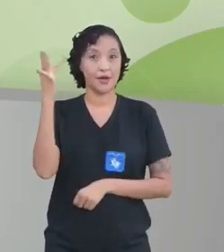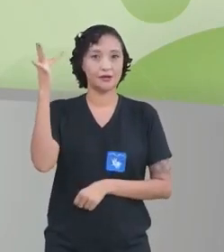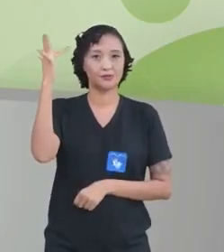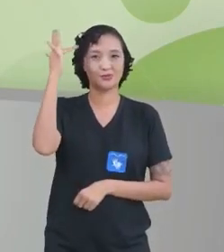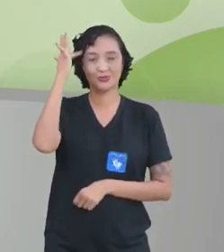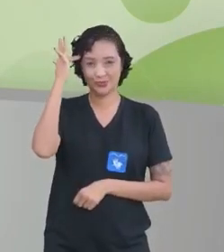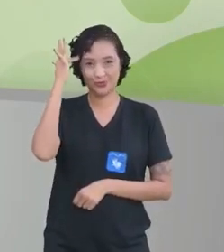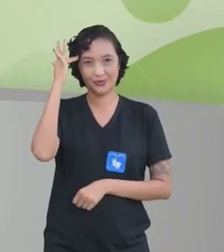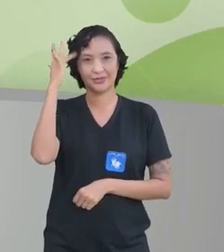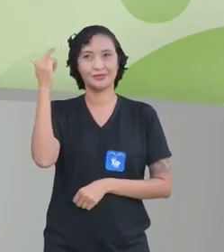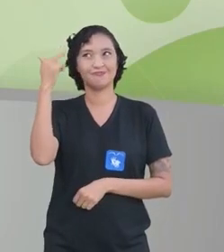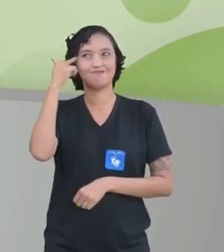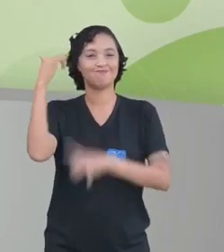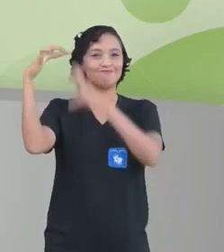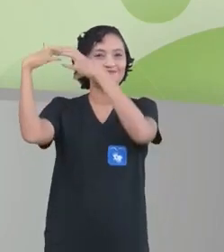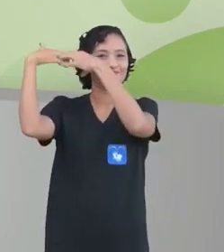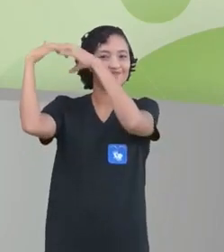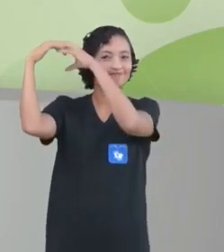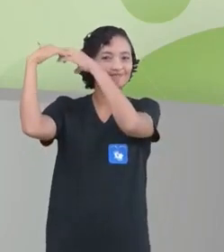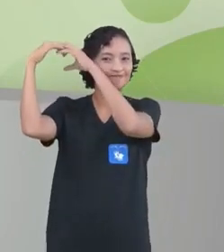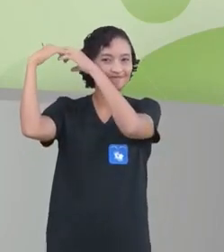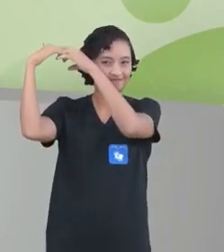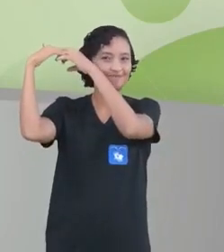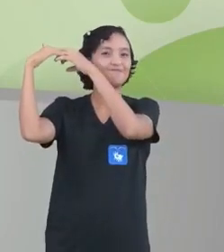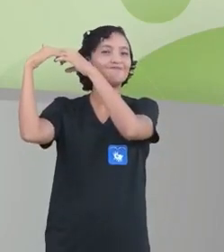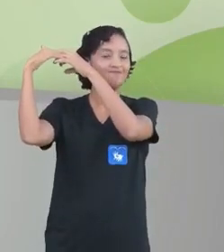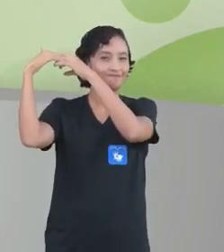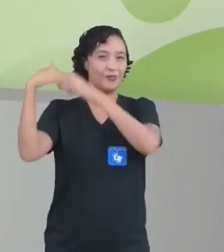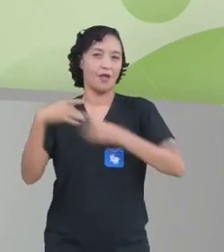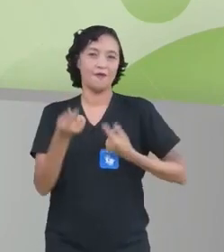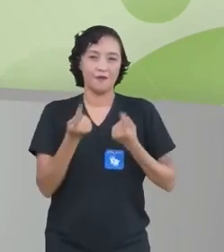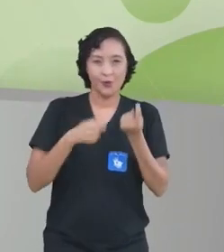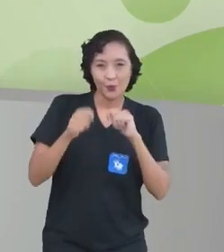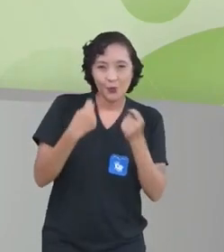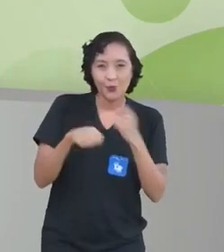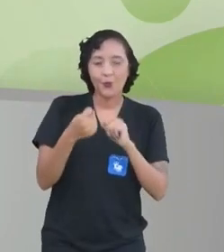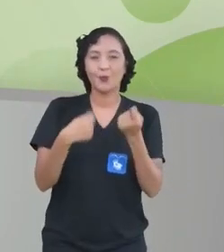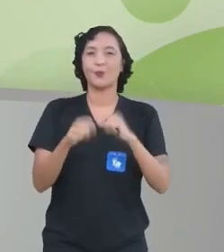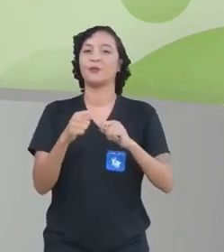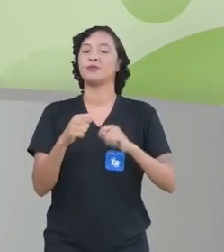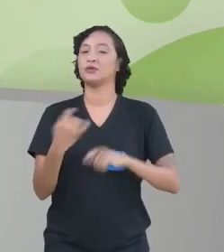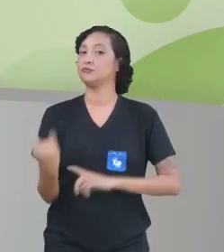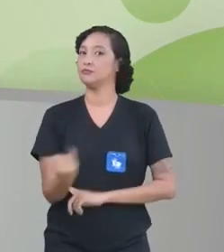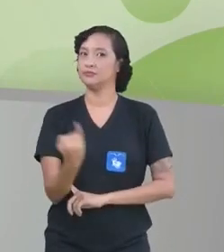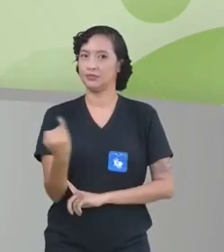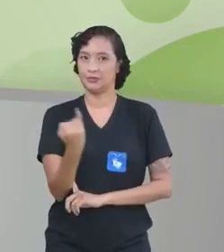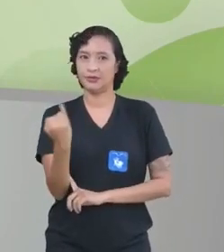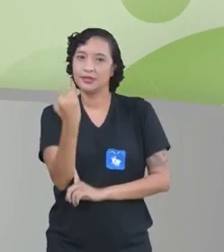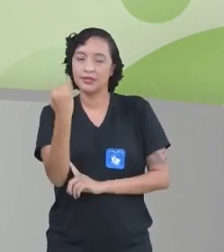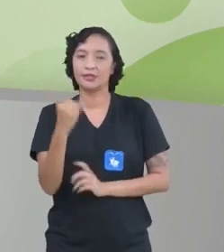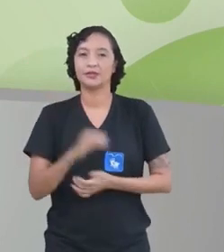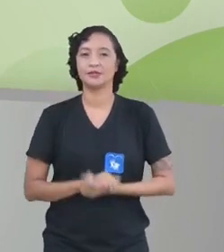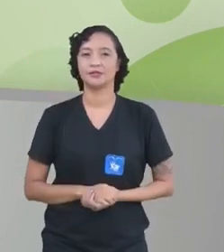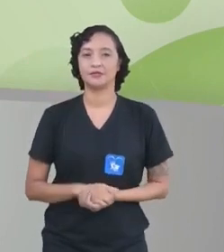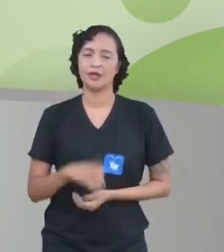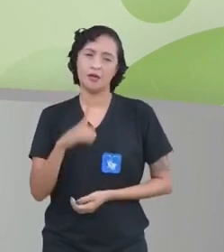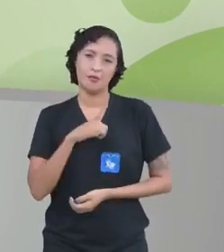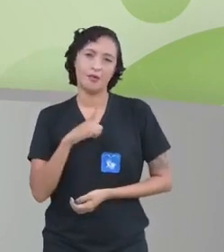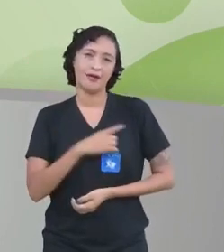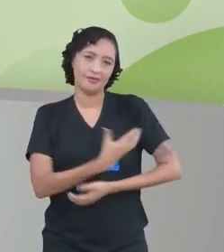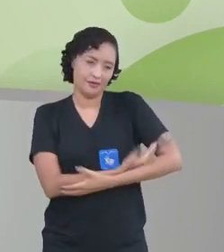maturação psicológica, financeira, né? Isso é muito importante para nós gerarmos um outro